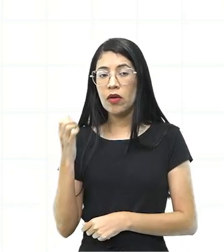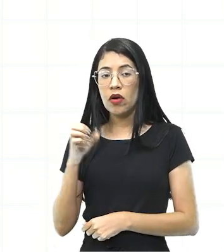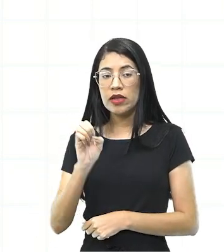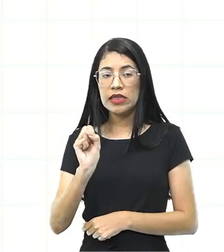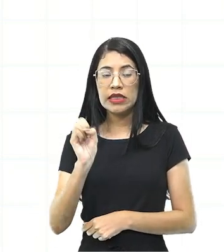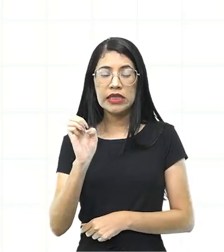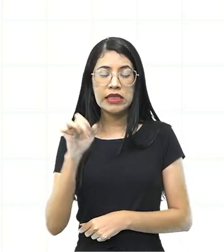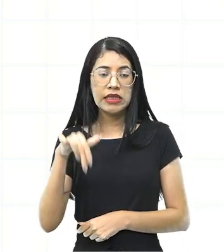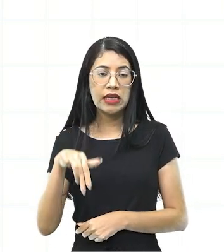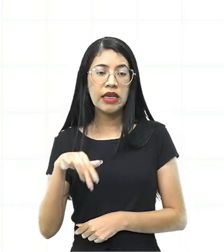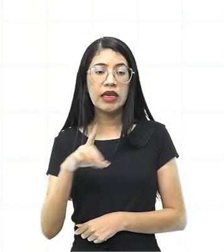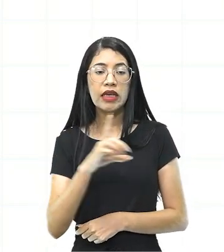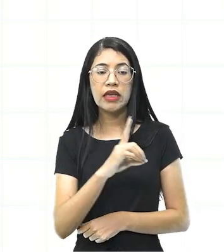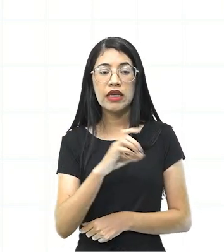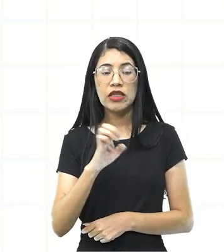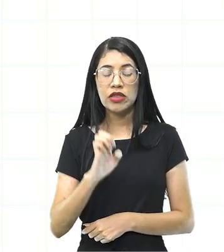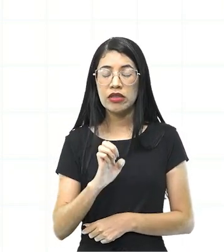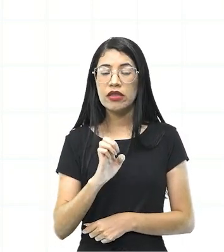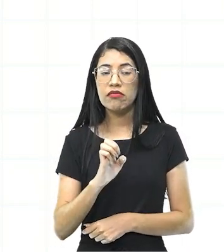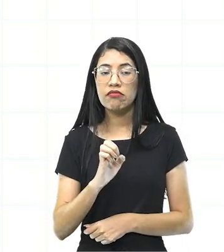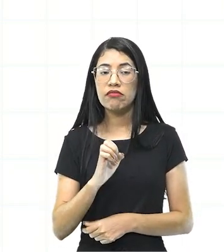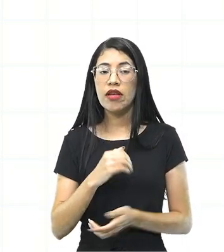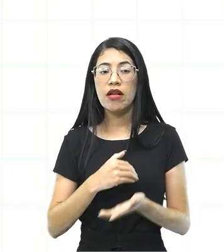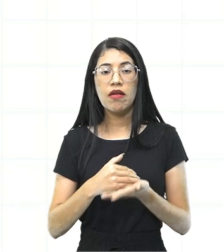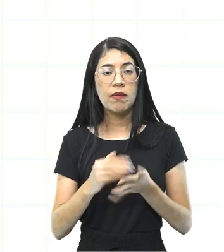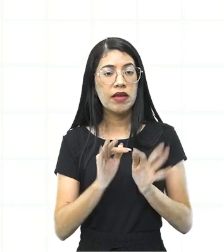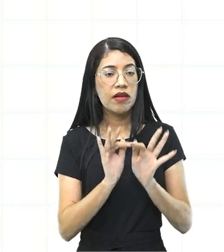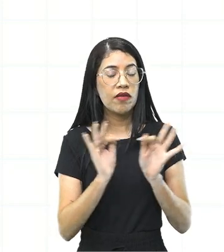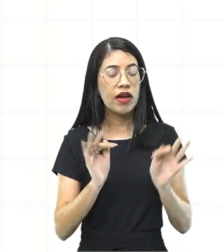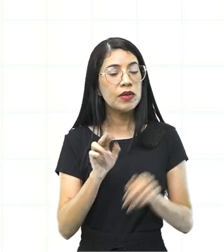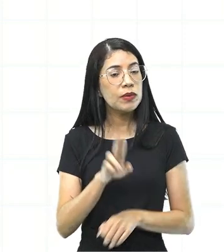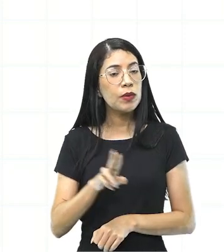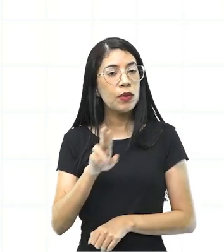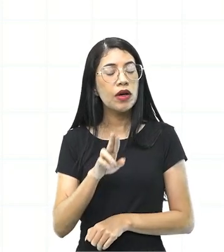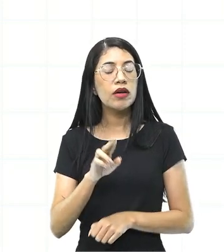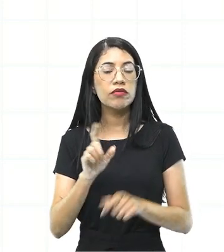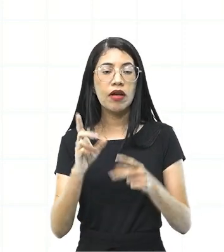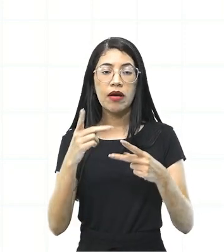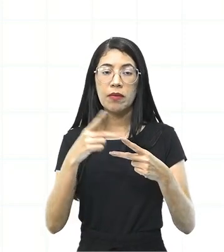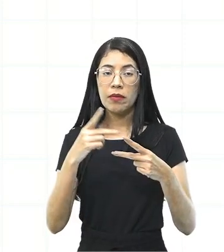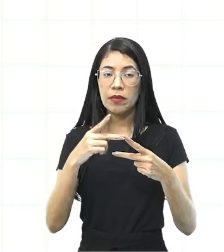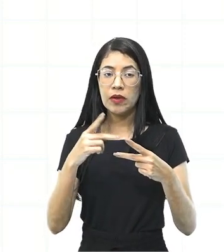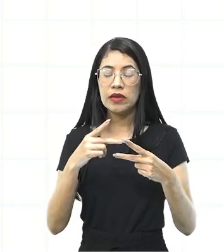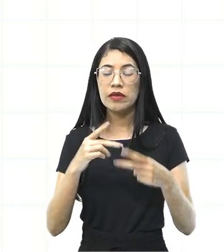né? Olha o exemplo que nós temos aqui. Elas vão iniciar com uma preposição e podem